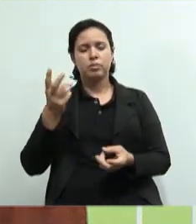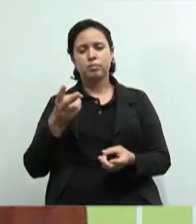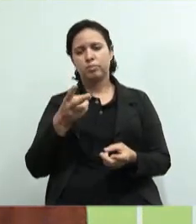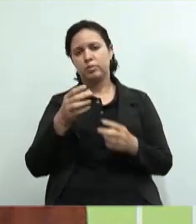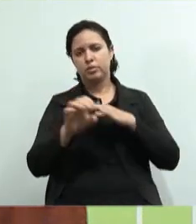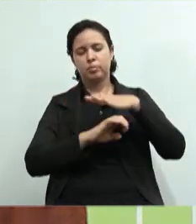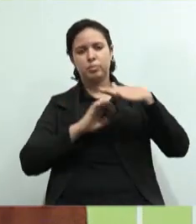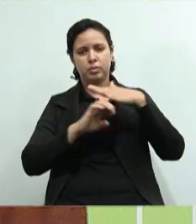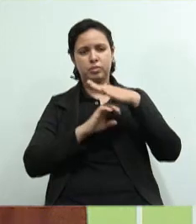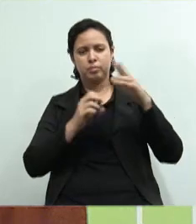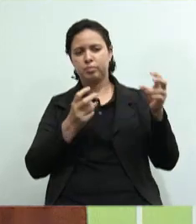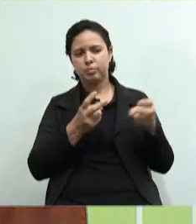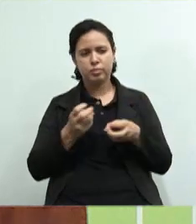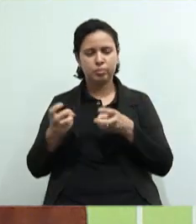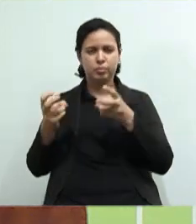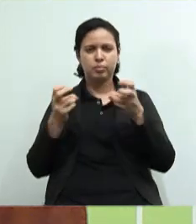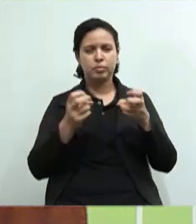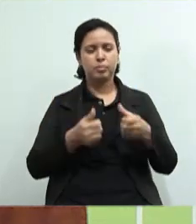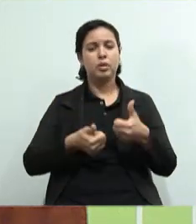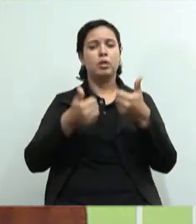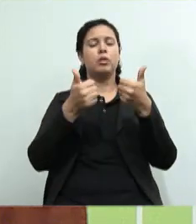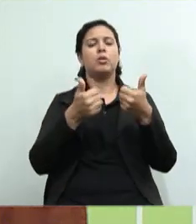isso. Melhor do que sujar,